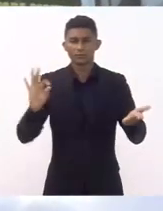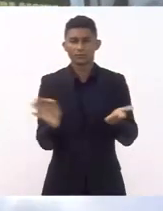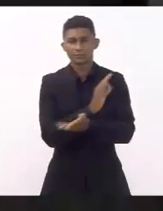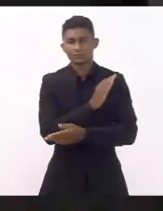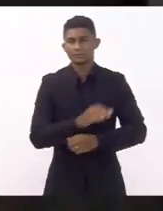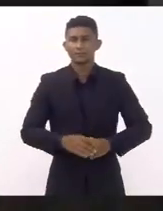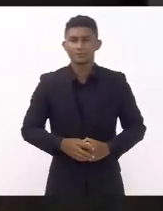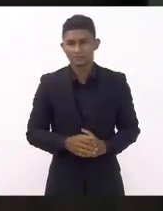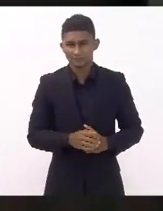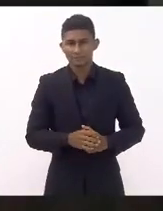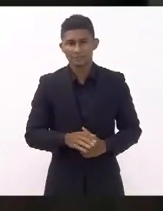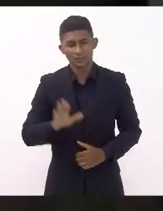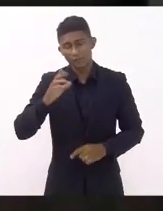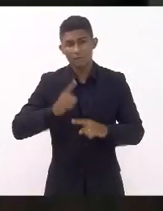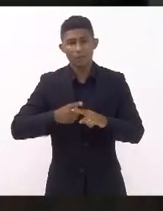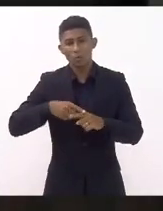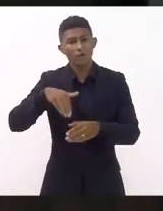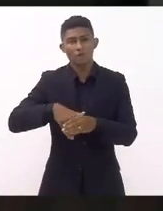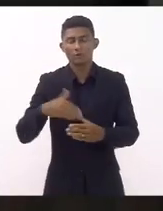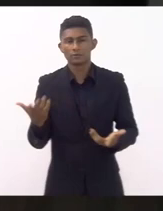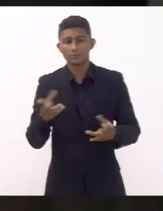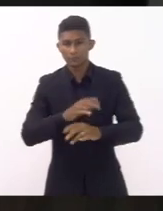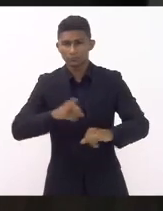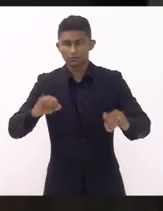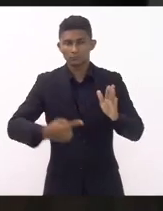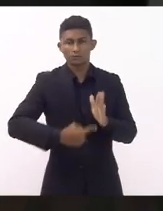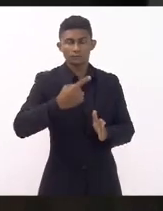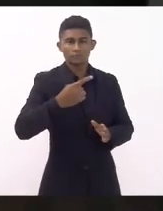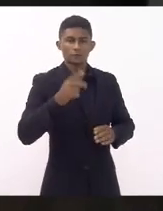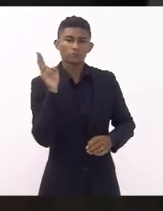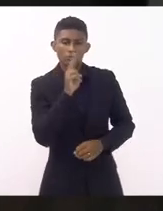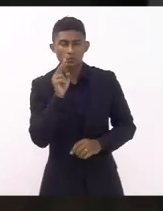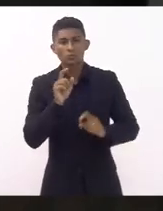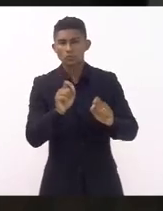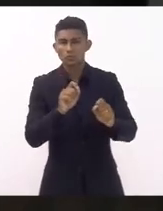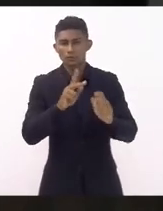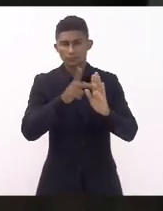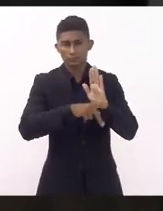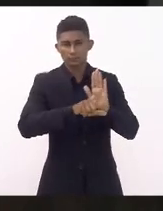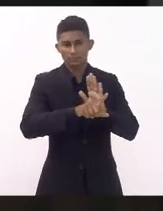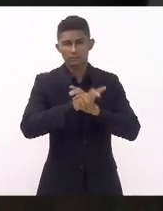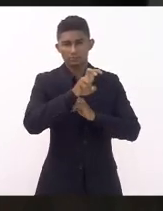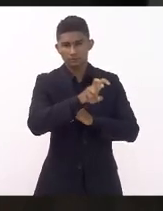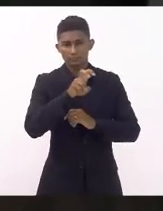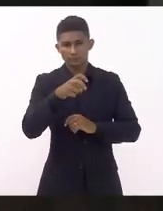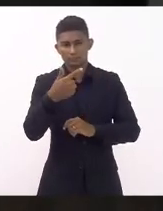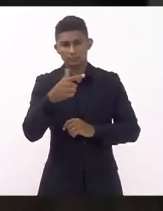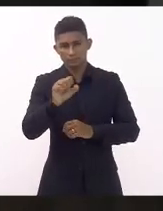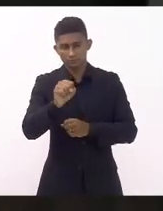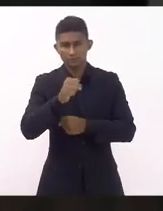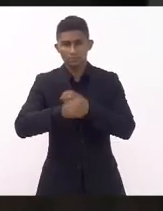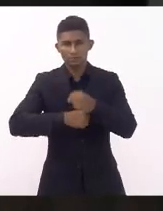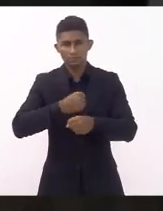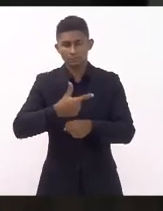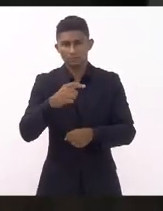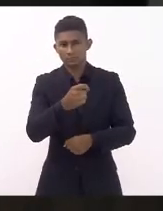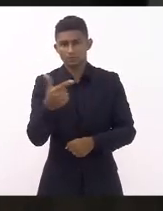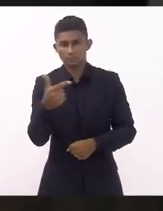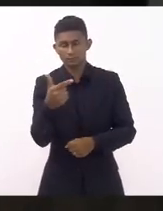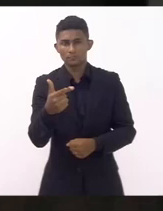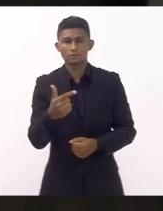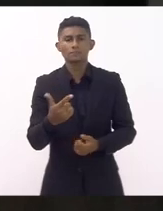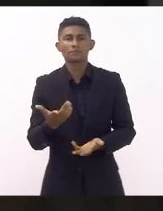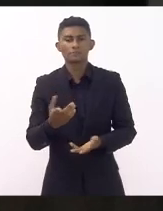para declaração de voto. Anuncio, em regime de urgência, discussão única, projeto de lei 5528, de 22, de autoria dos